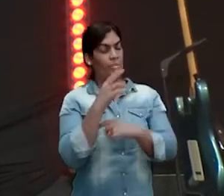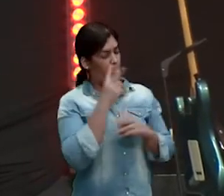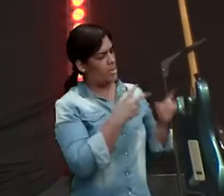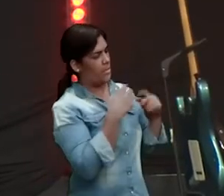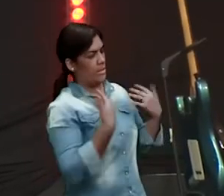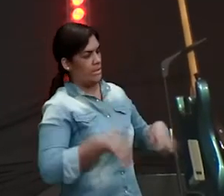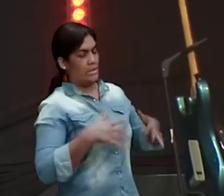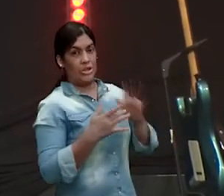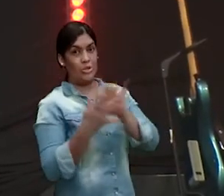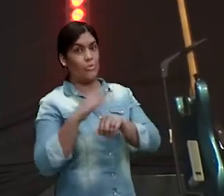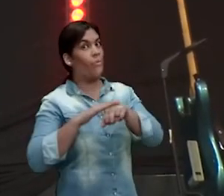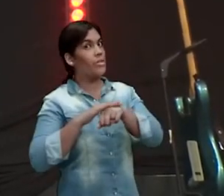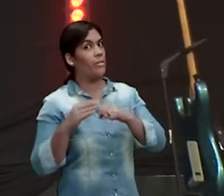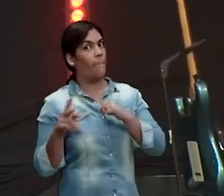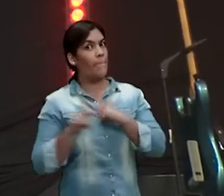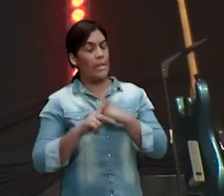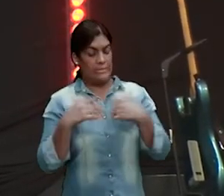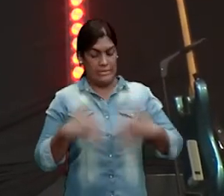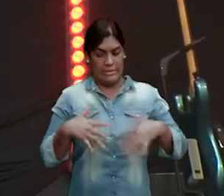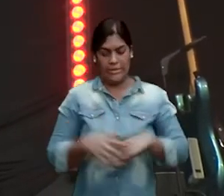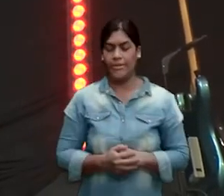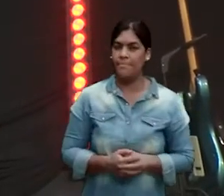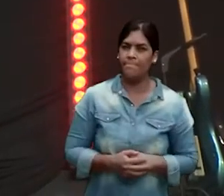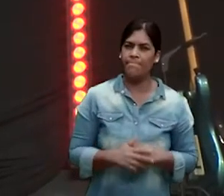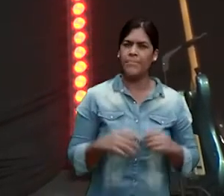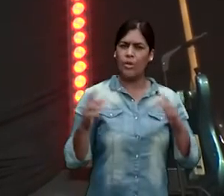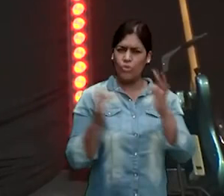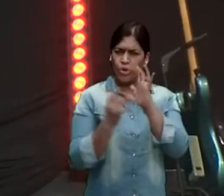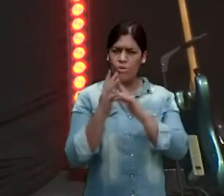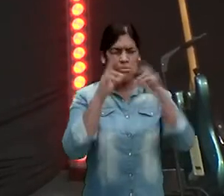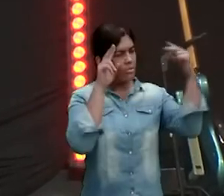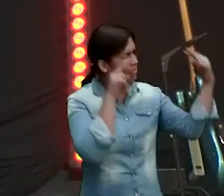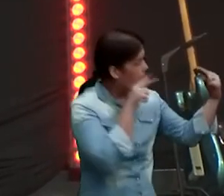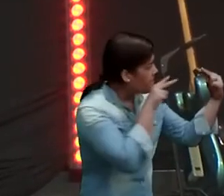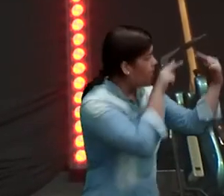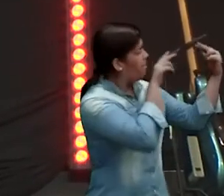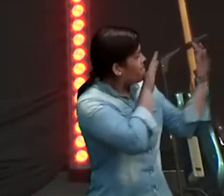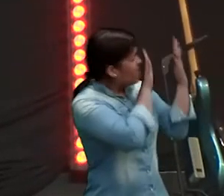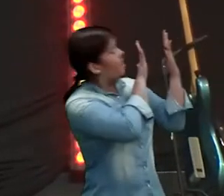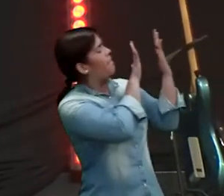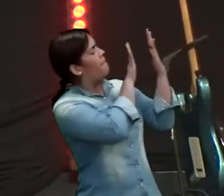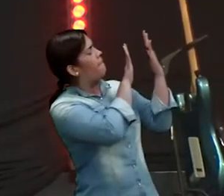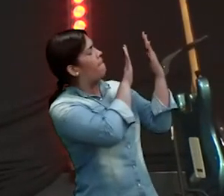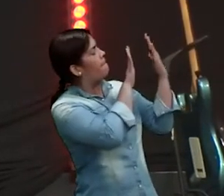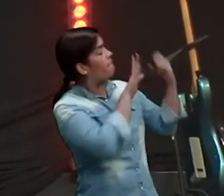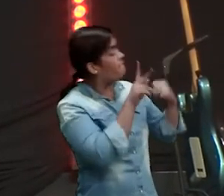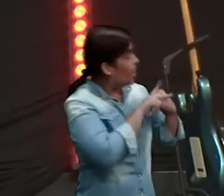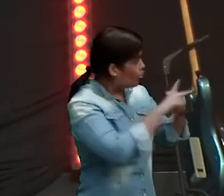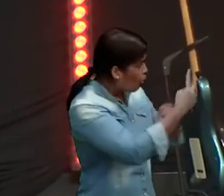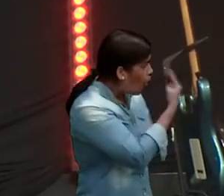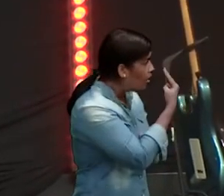agora e ele vira para Pedro e fala Pedro olha no meu olho você me